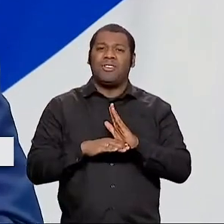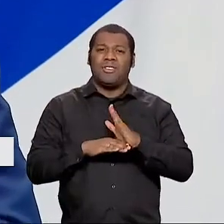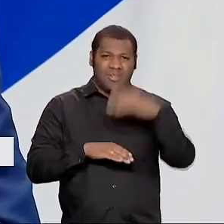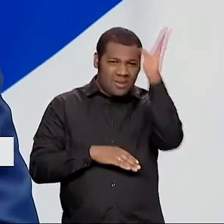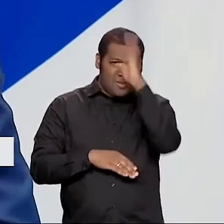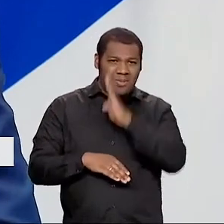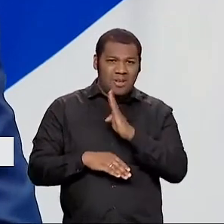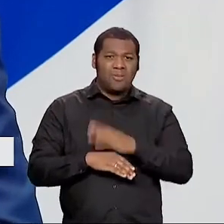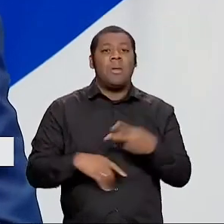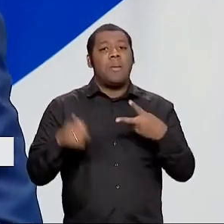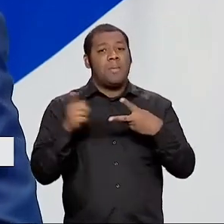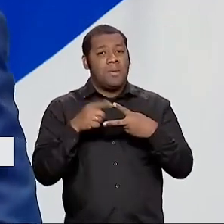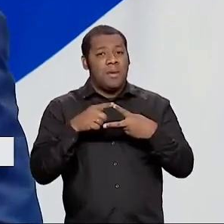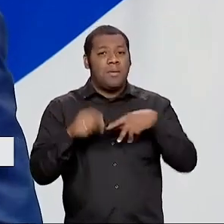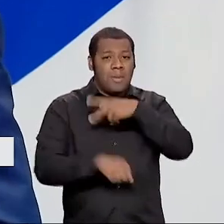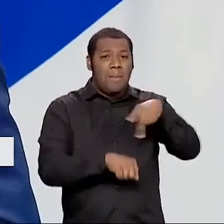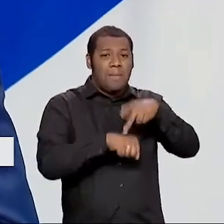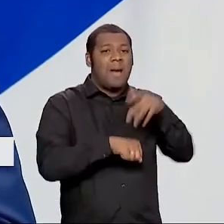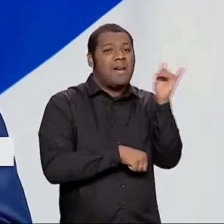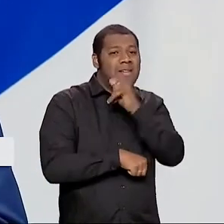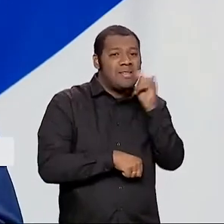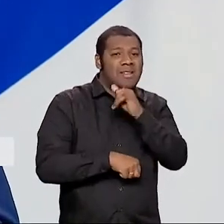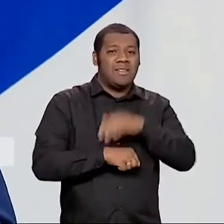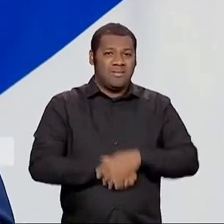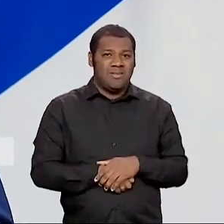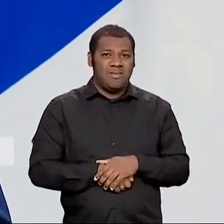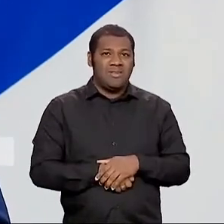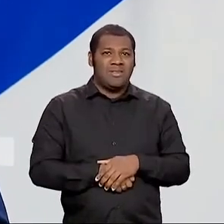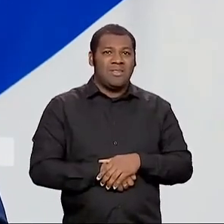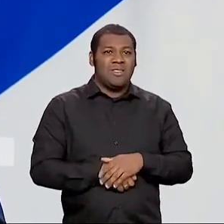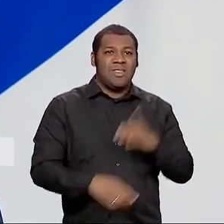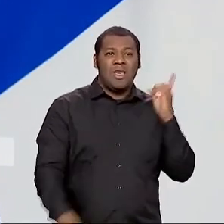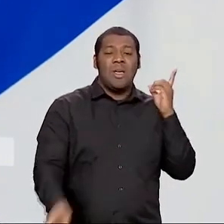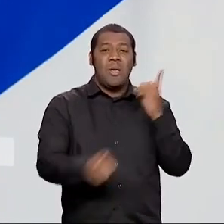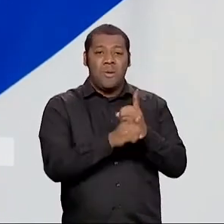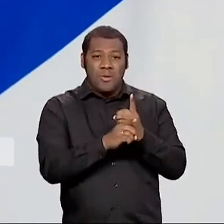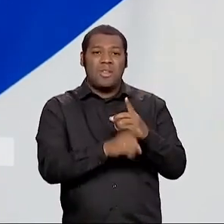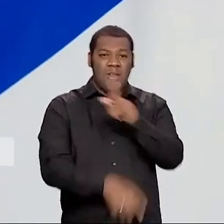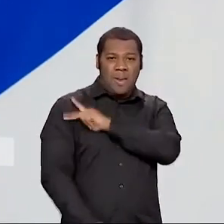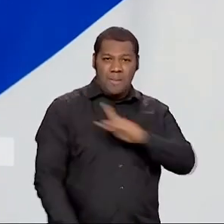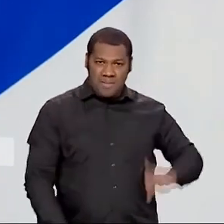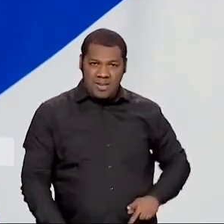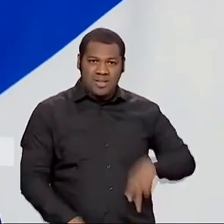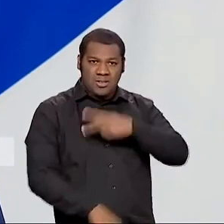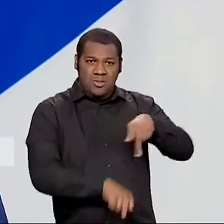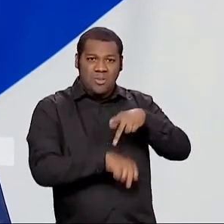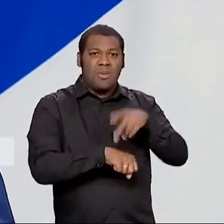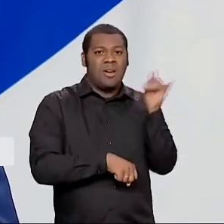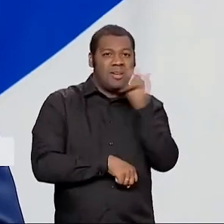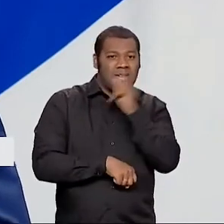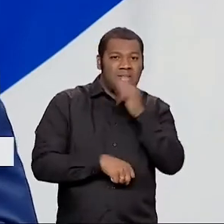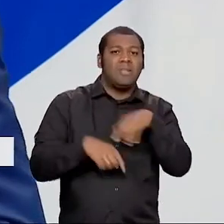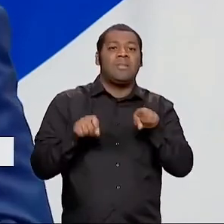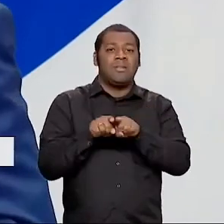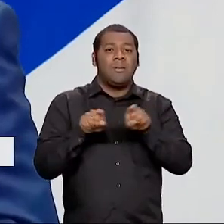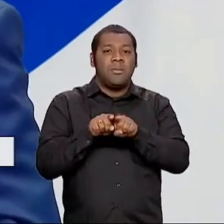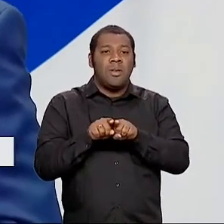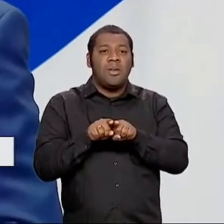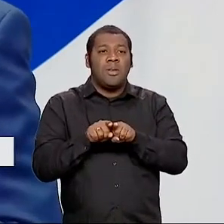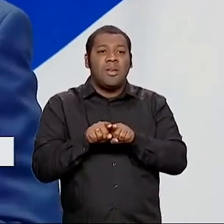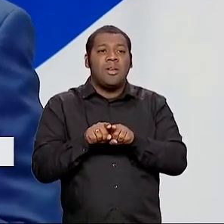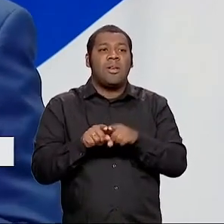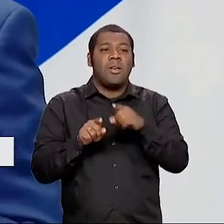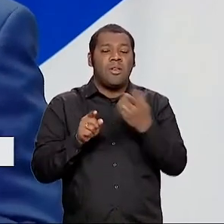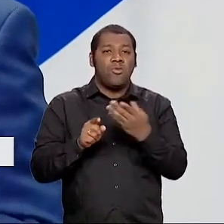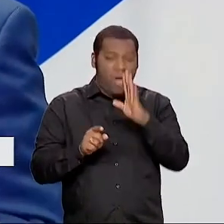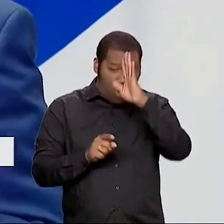A primeira com a Itália, quando nós tivemos encontro com o presidente da Itália, com a prefeita, o prefeito